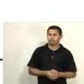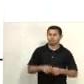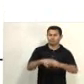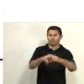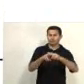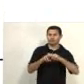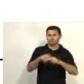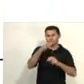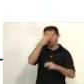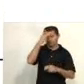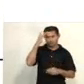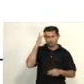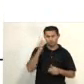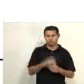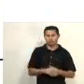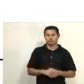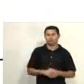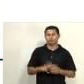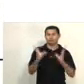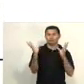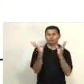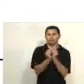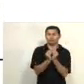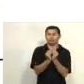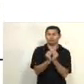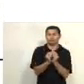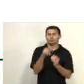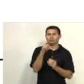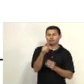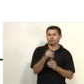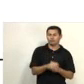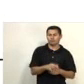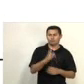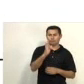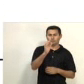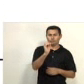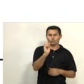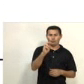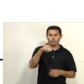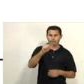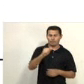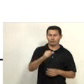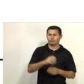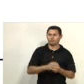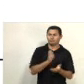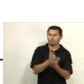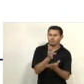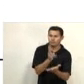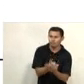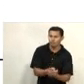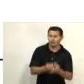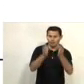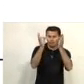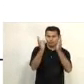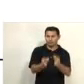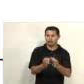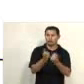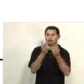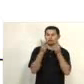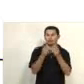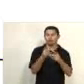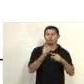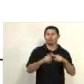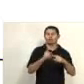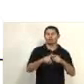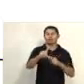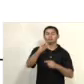Portanto, pessoal, né, resumindo o que eu falei para vocês, a forma da distribuição permaneceria exatamente a mesma, porque